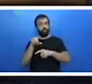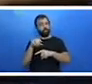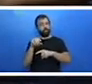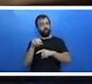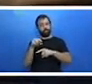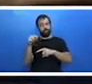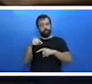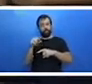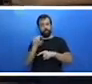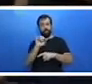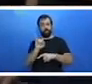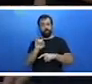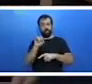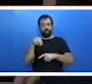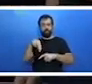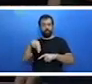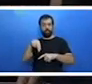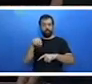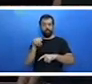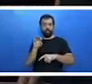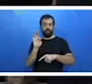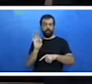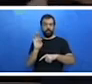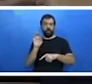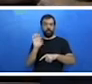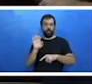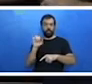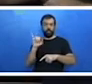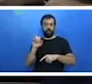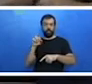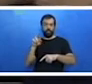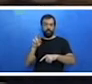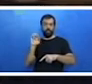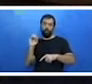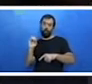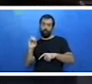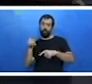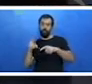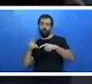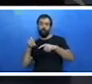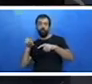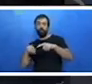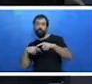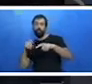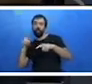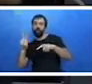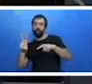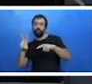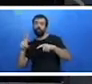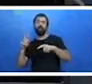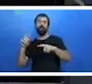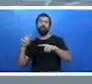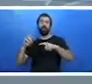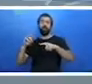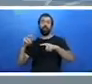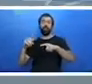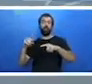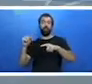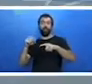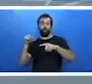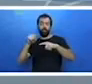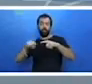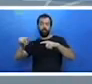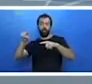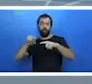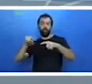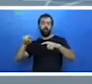Vamos explorar esse tipo de número, relacionando com o sistema de numeração decimal. Turma, nós vamos voltar a falar